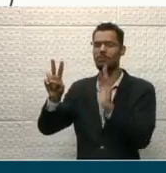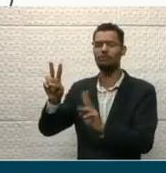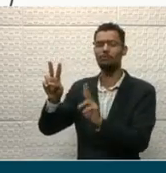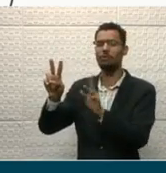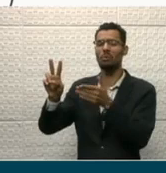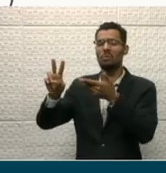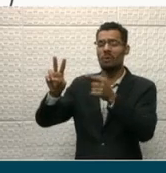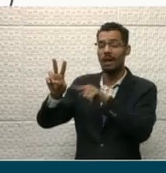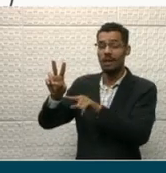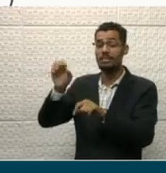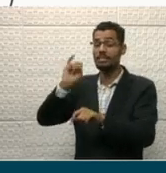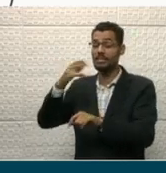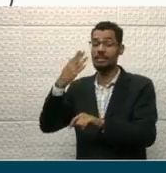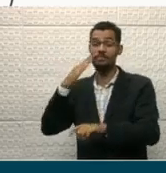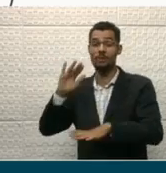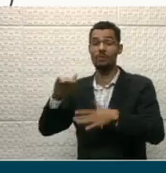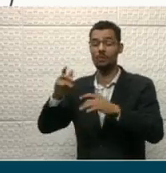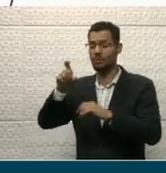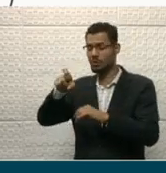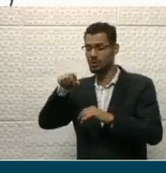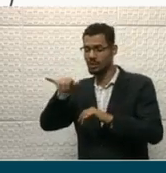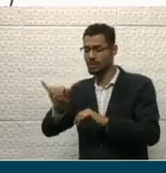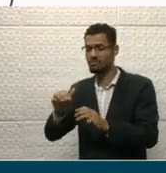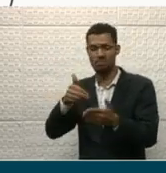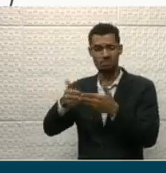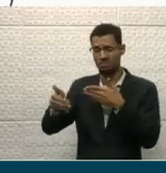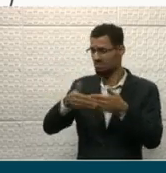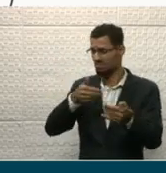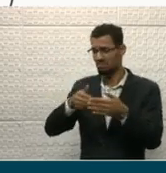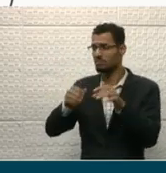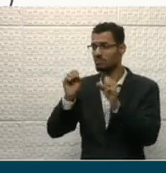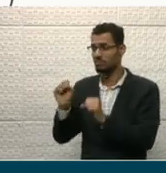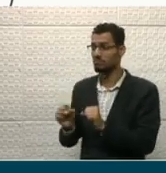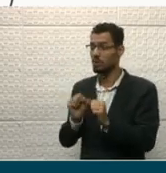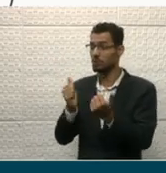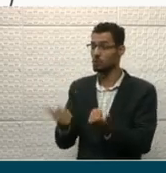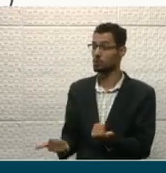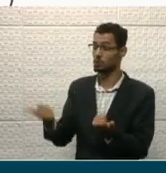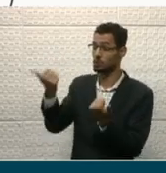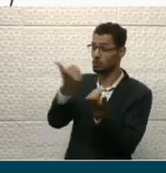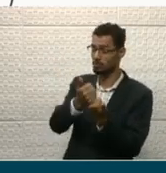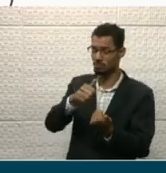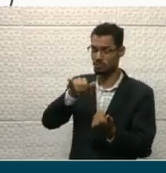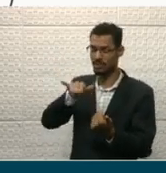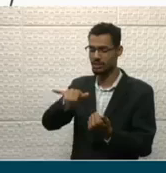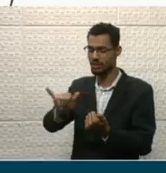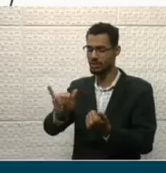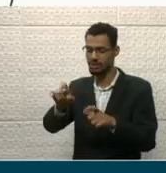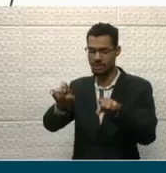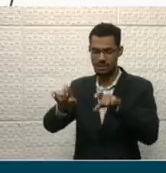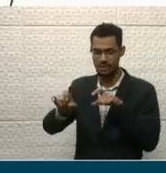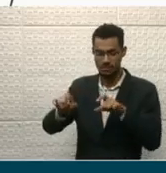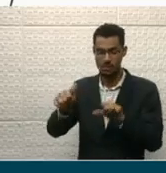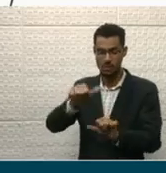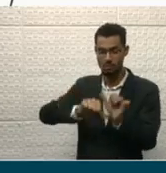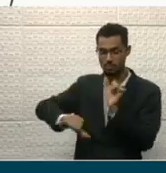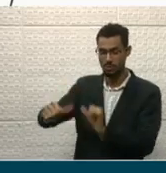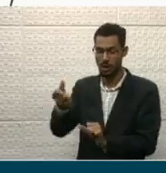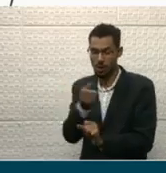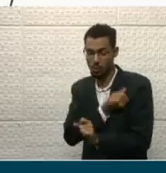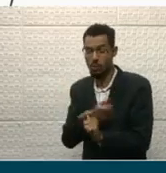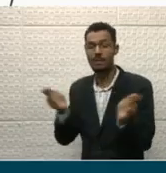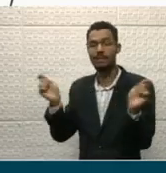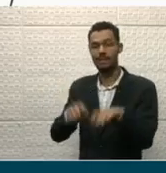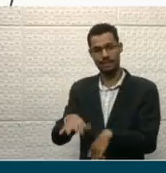transformação. Se eu sei para um vetor xy qualquer, quando eu substituo x e y por números reais, eu